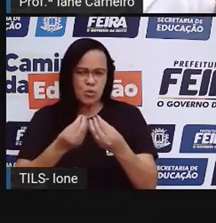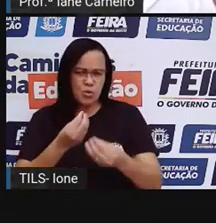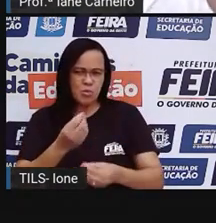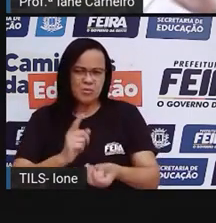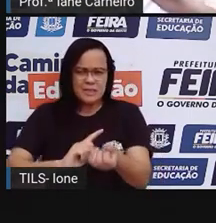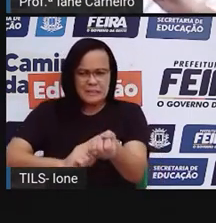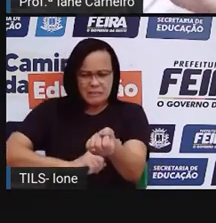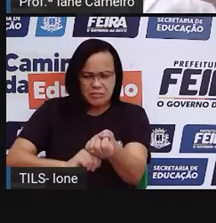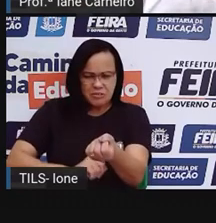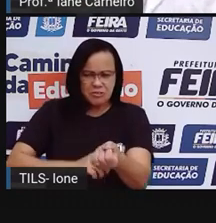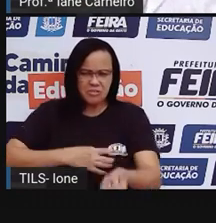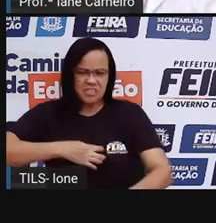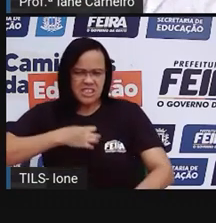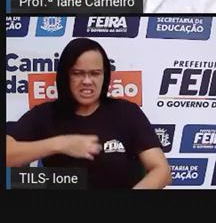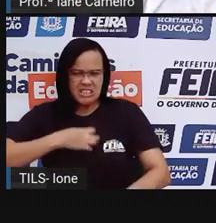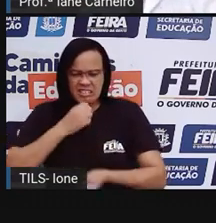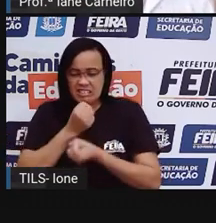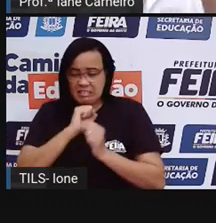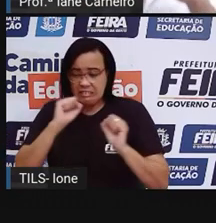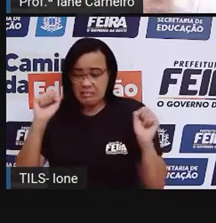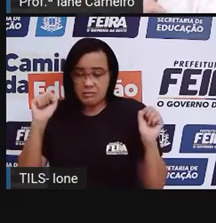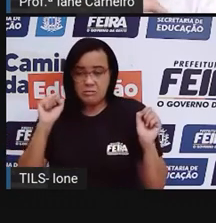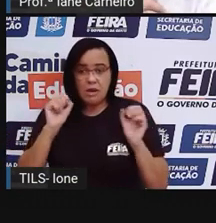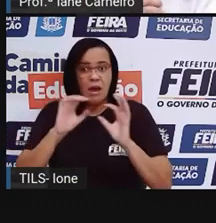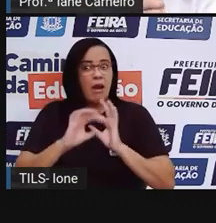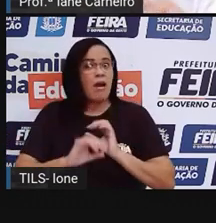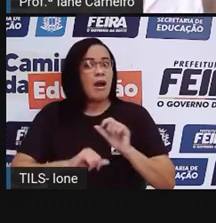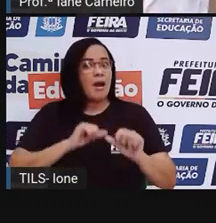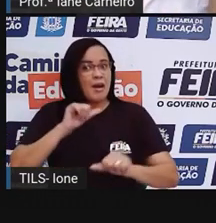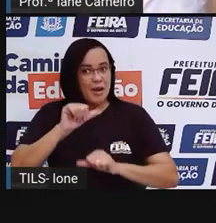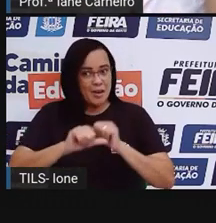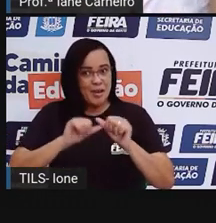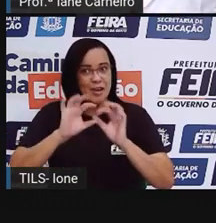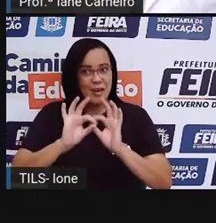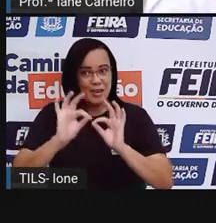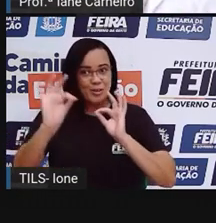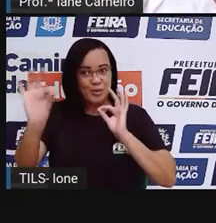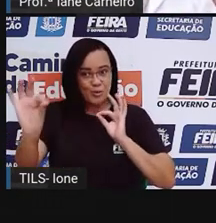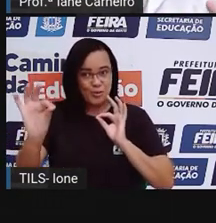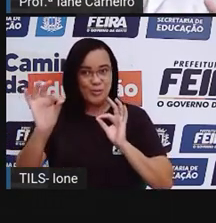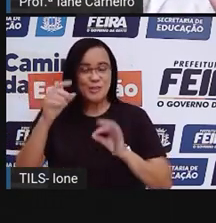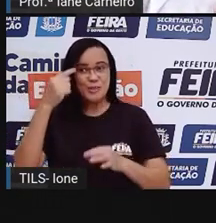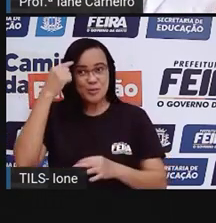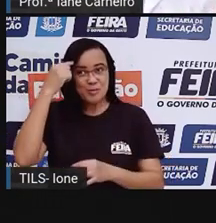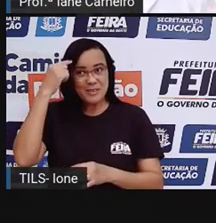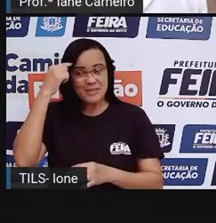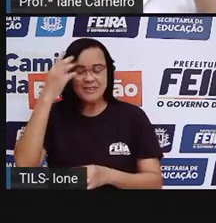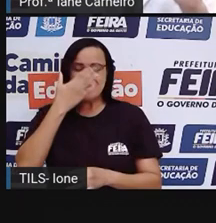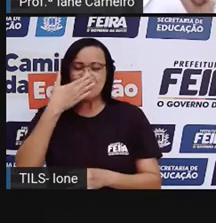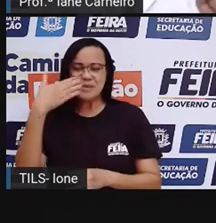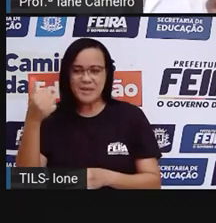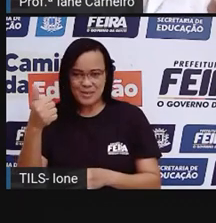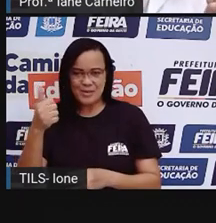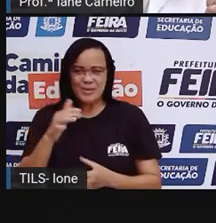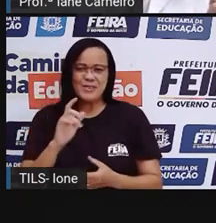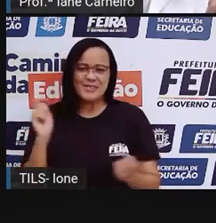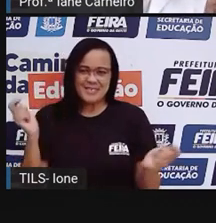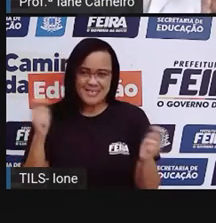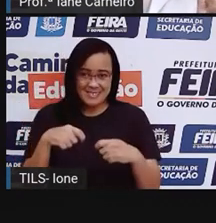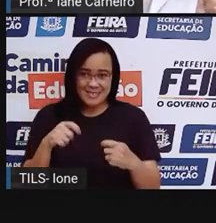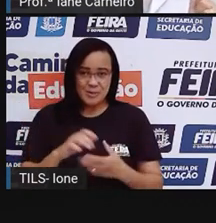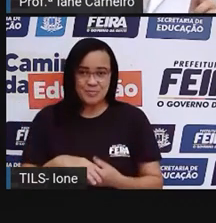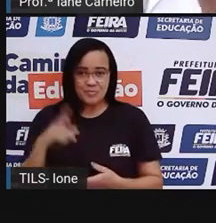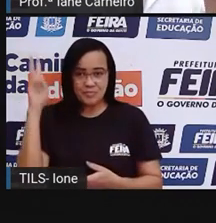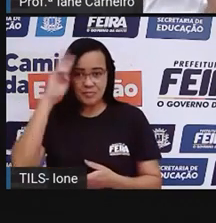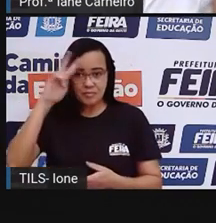chateado, irritado, a gente se distancia dessas emoções para a gente conseguir, ó, pensar melhor. Lembra que a Pro